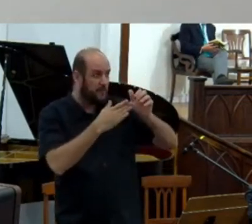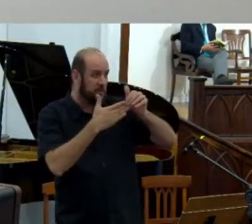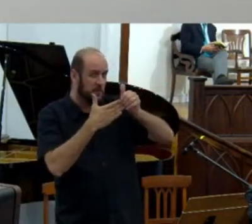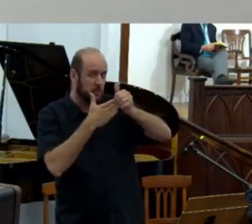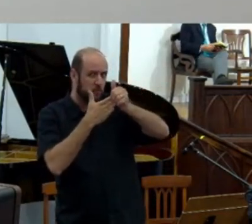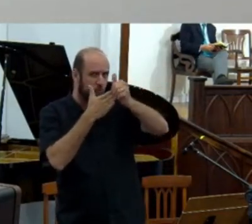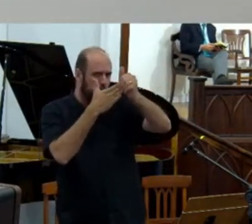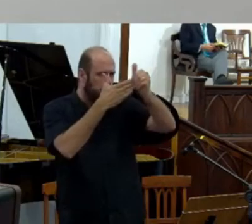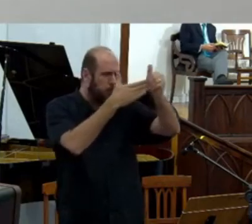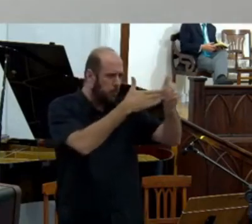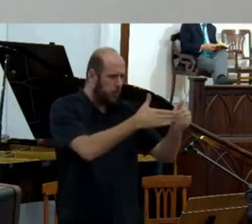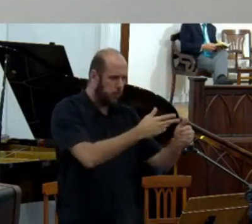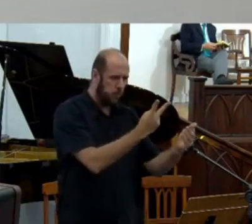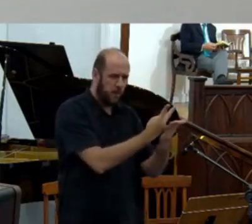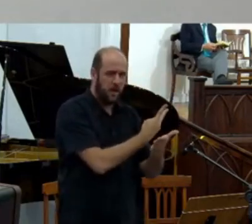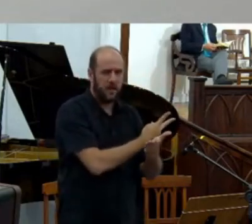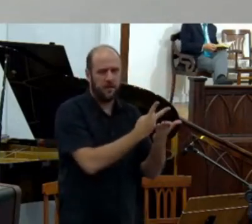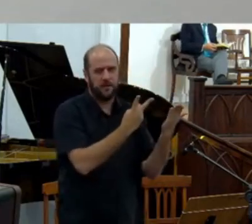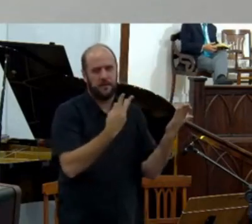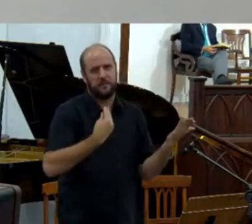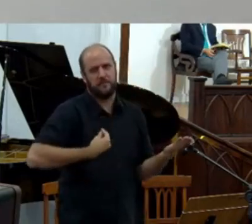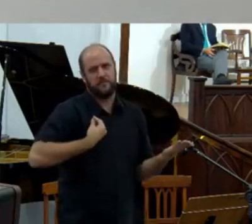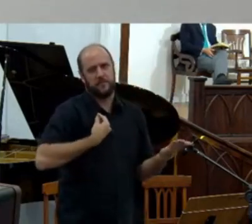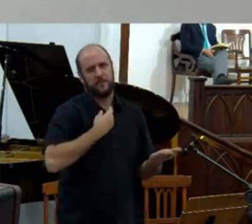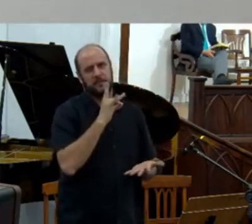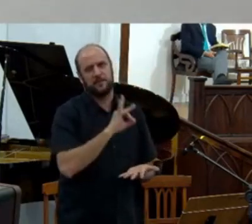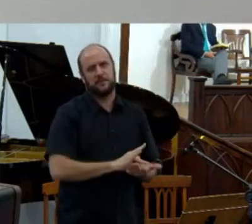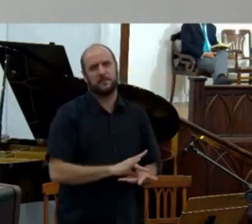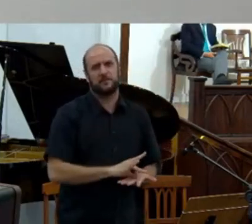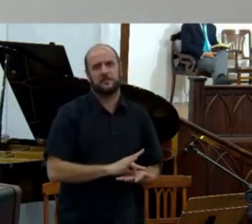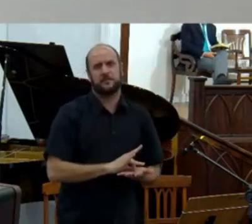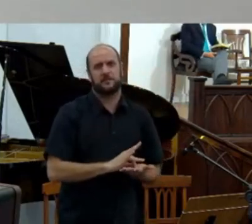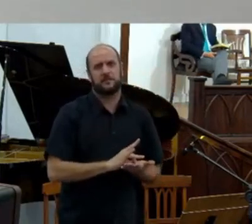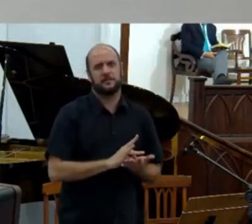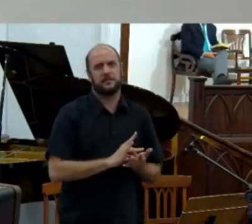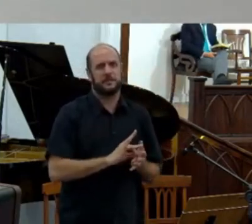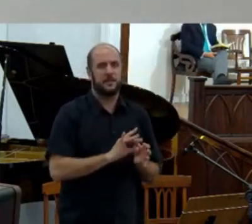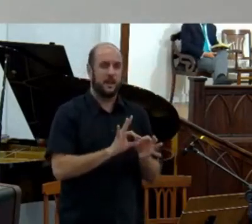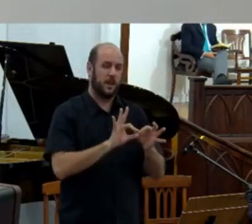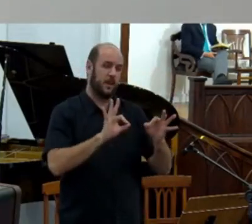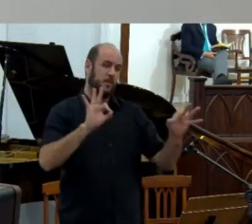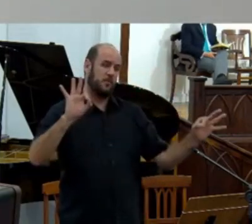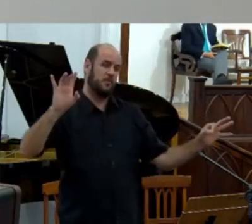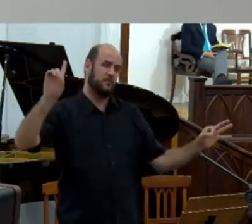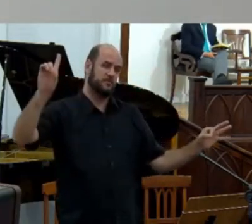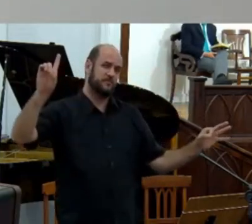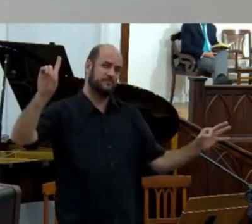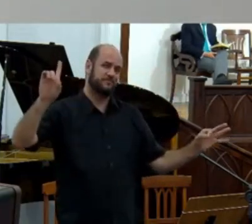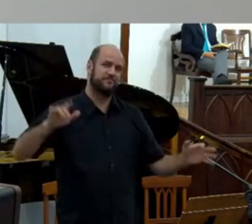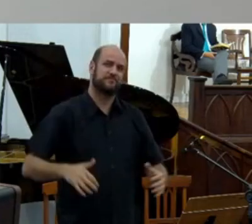interpretação equivocada da realidade e nos levar para longe do nosso Deus.